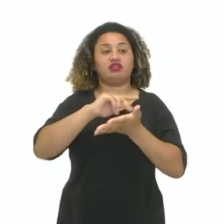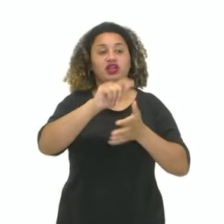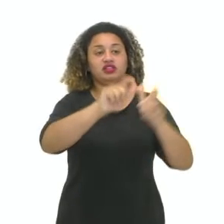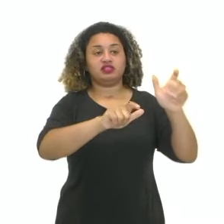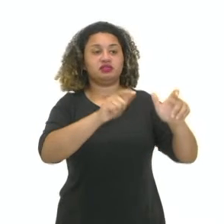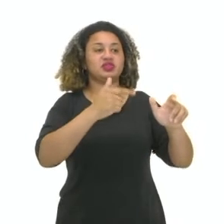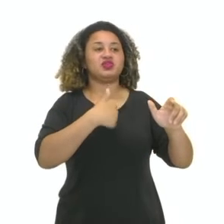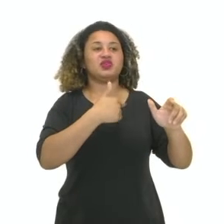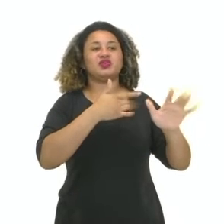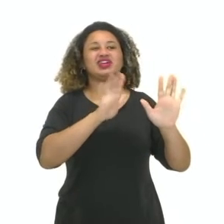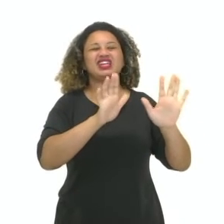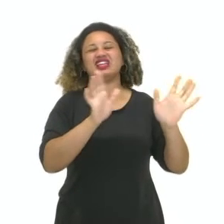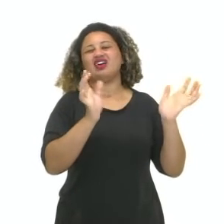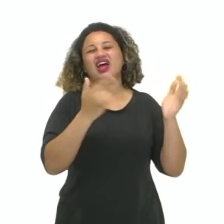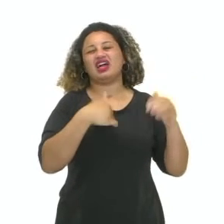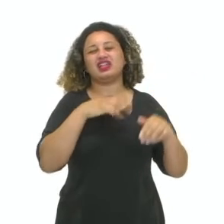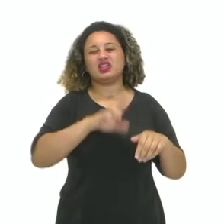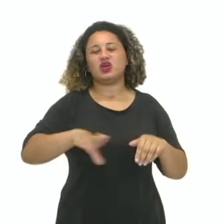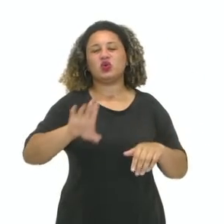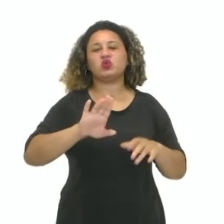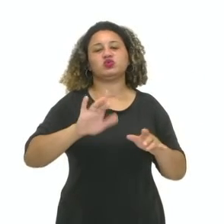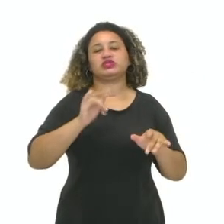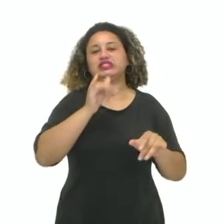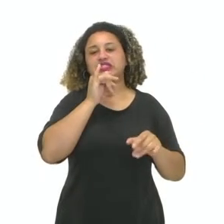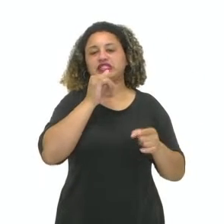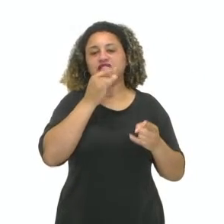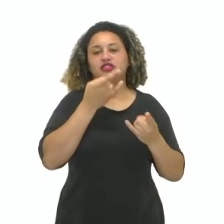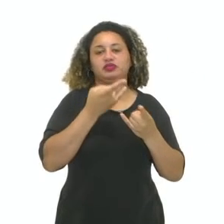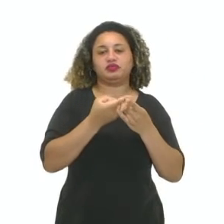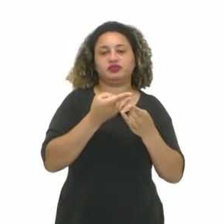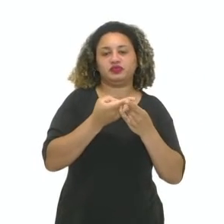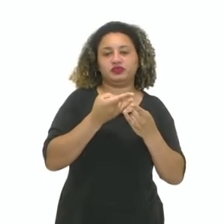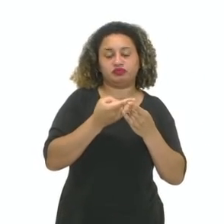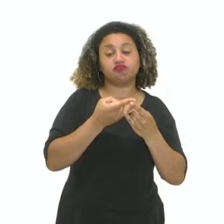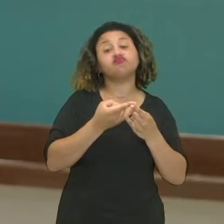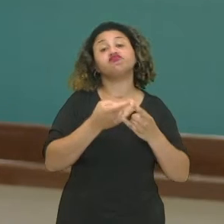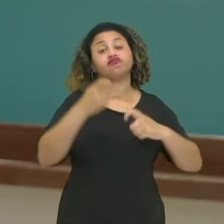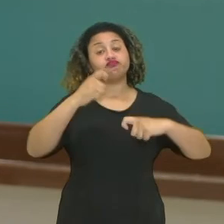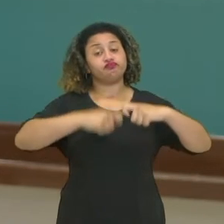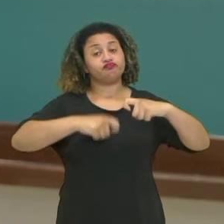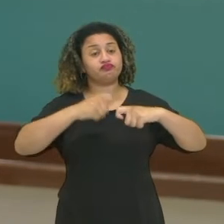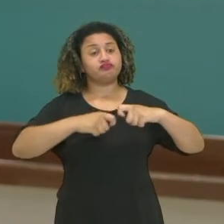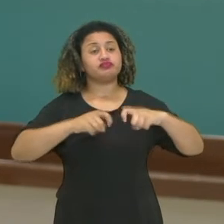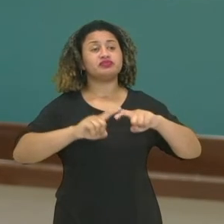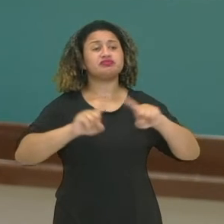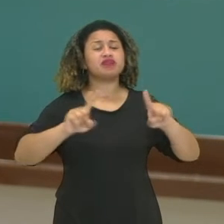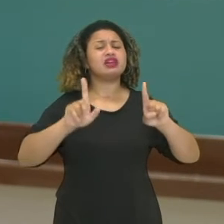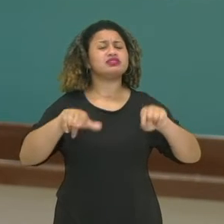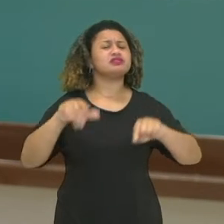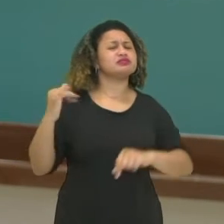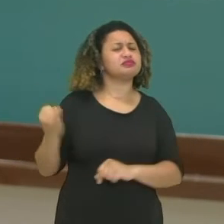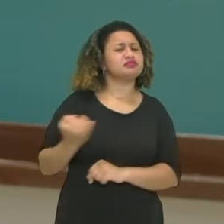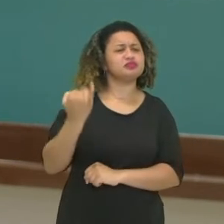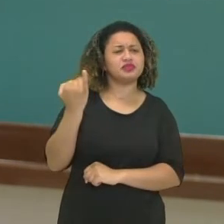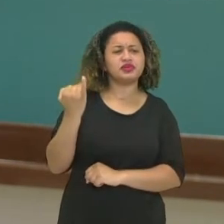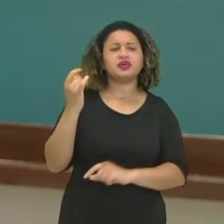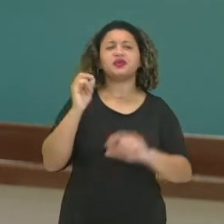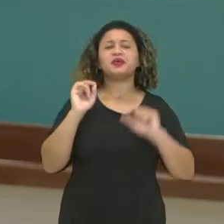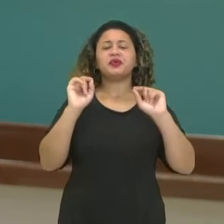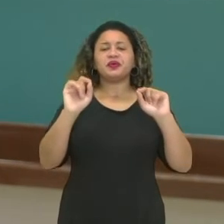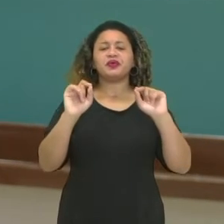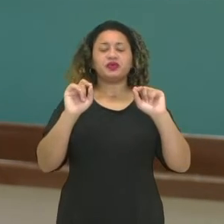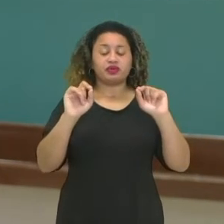abandonar precauções como o uso do preservativo para a prática sexual. Gente, isso aqui é muito importante,